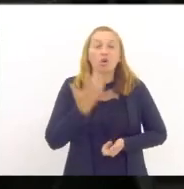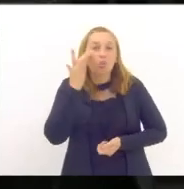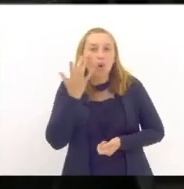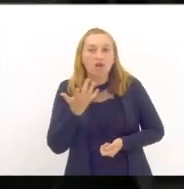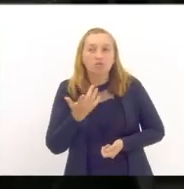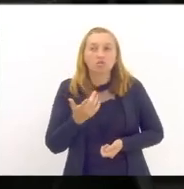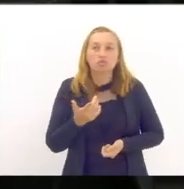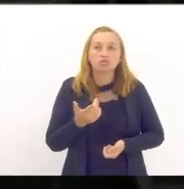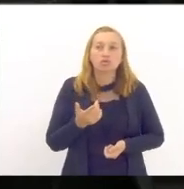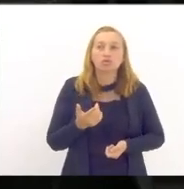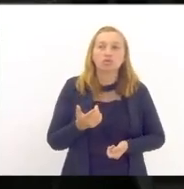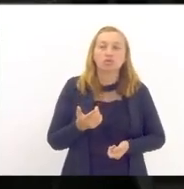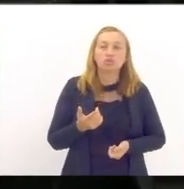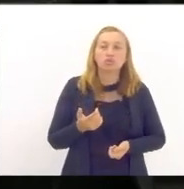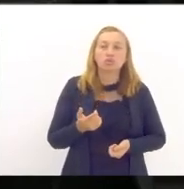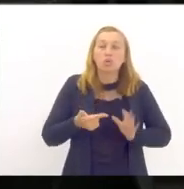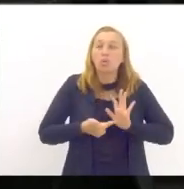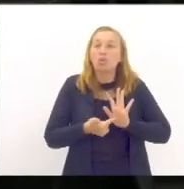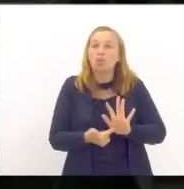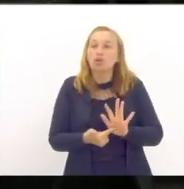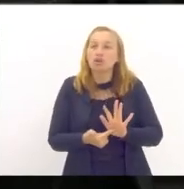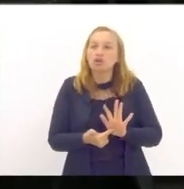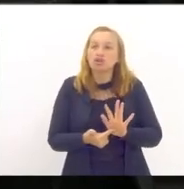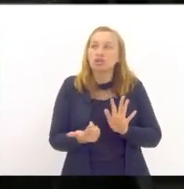que isso mostra